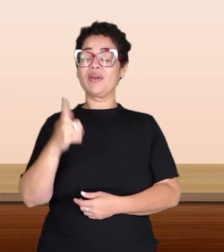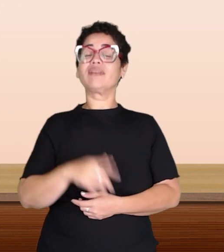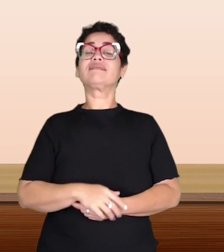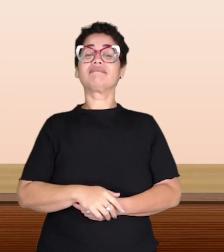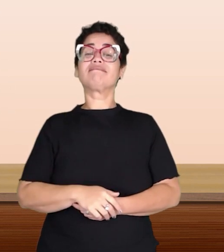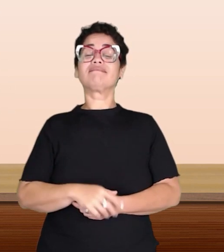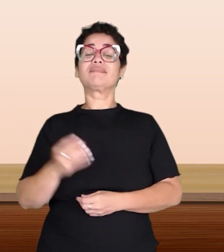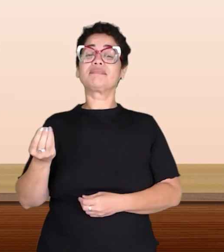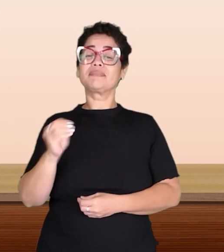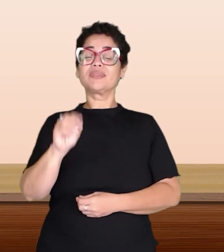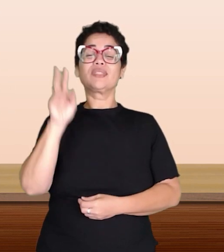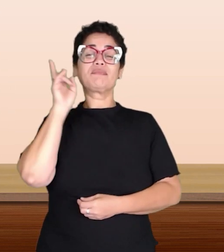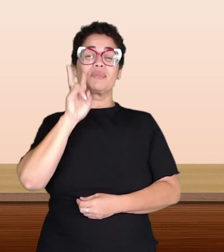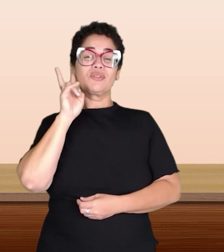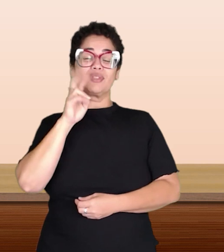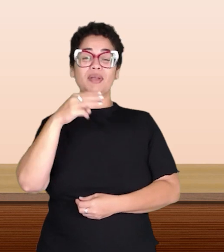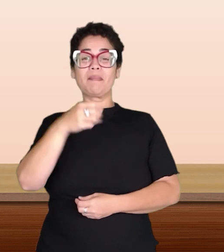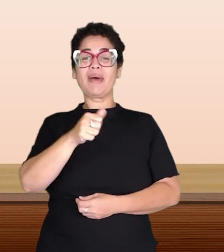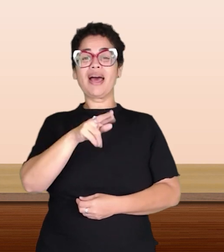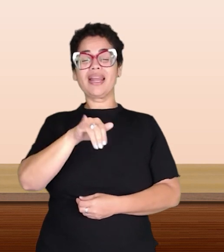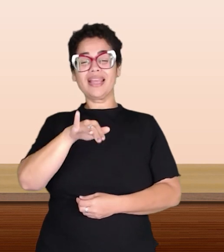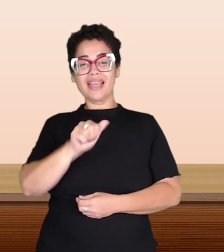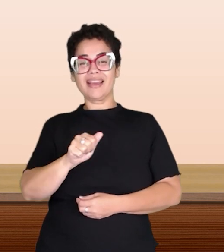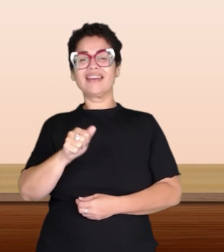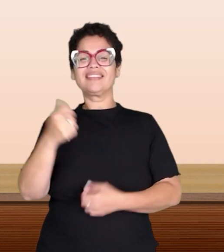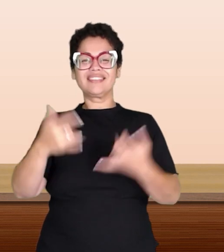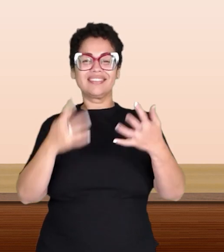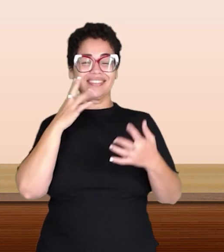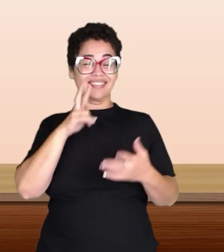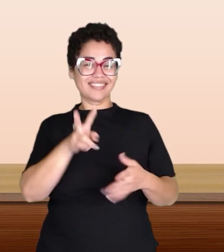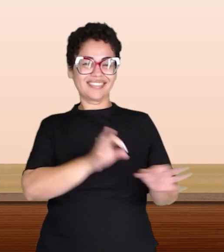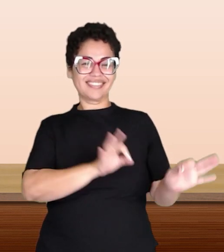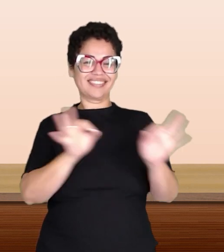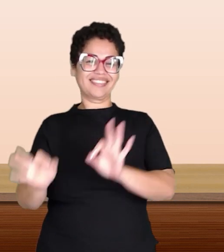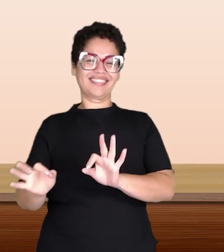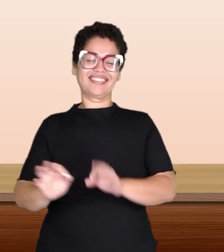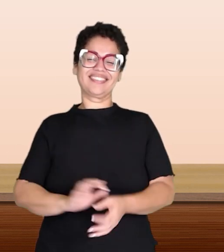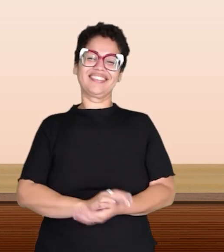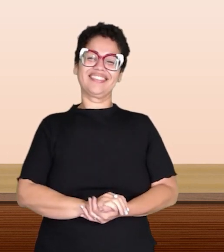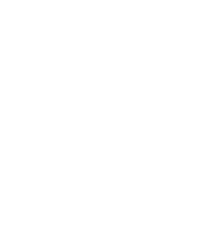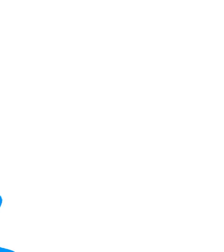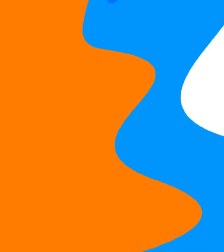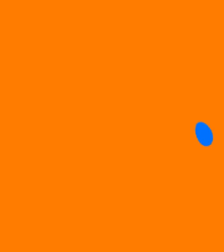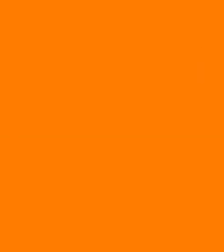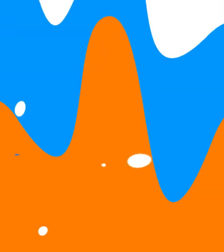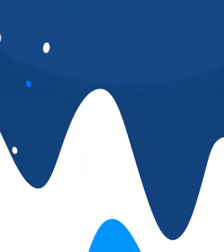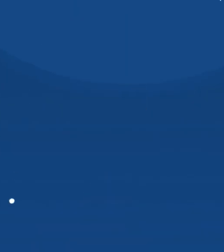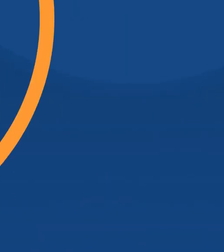e ainda citou a personagem lendária Maria grampinho vamos acompanhar